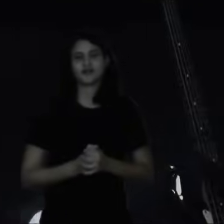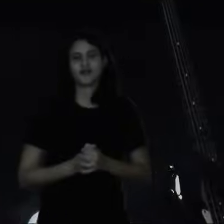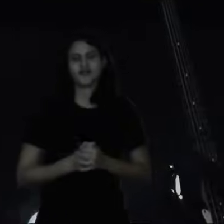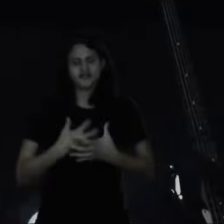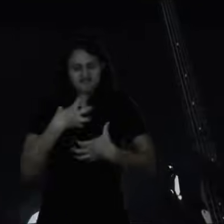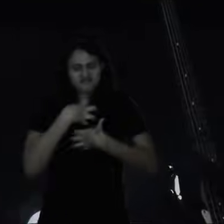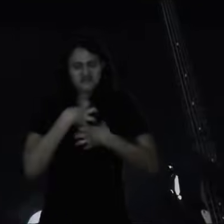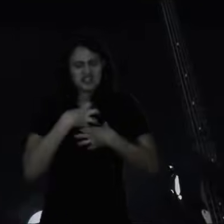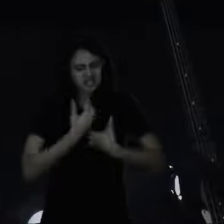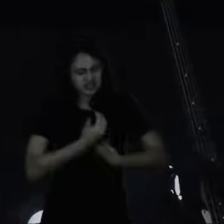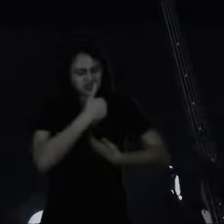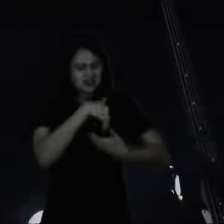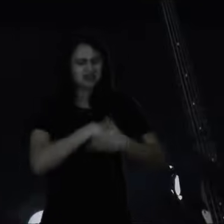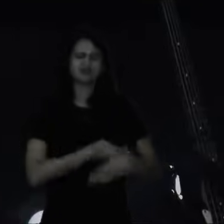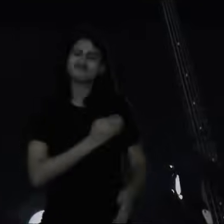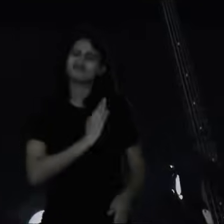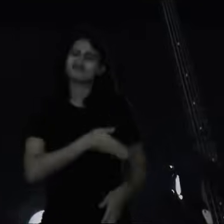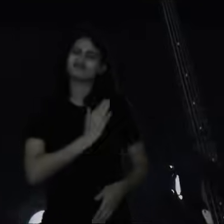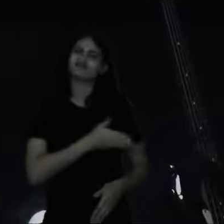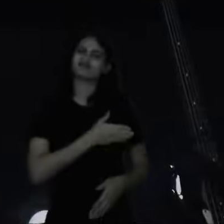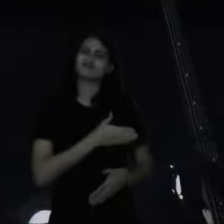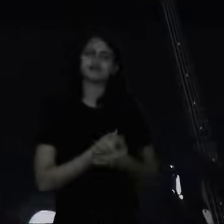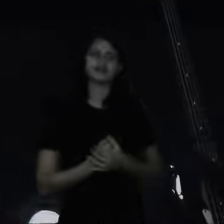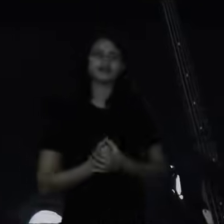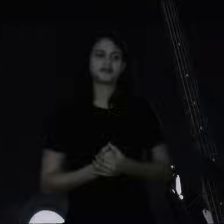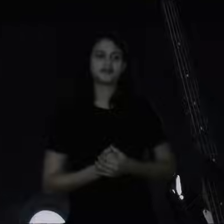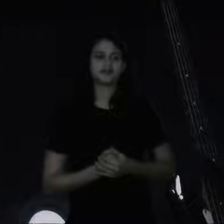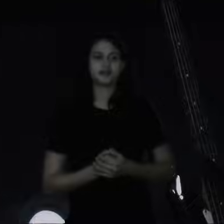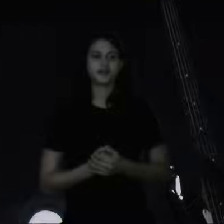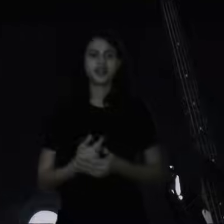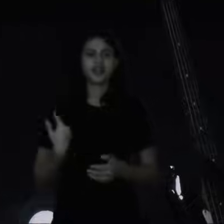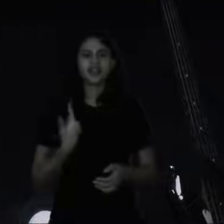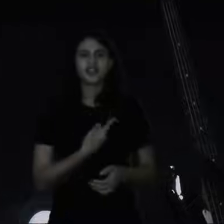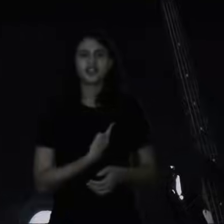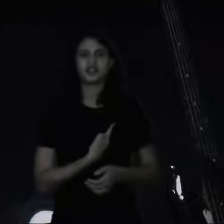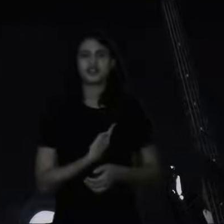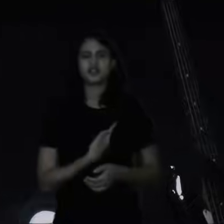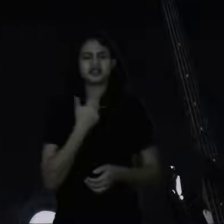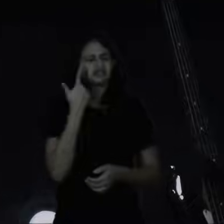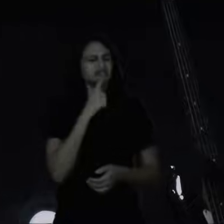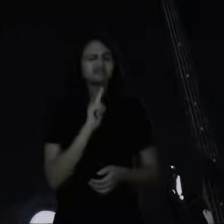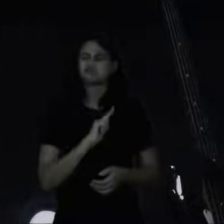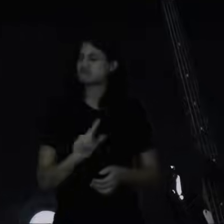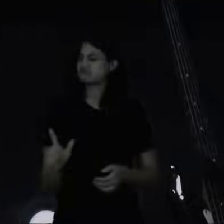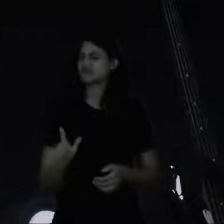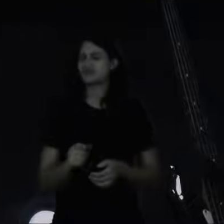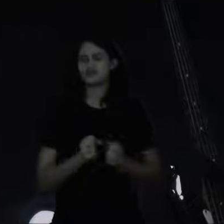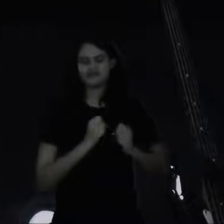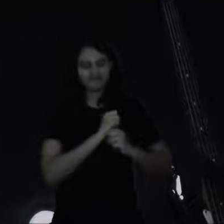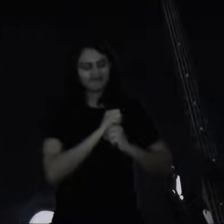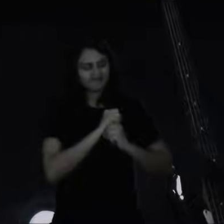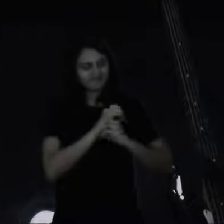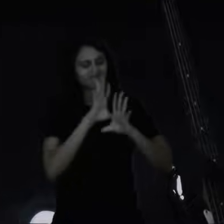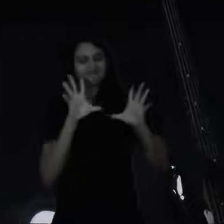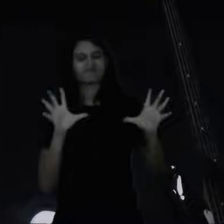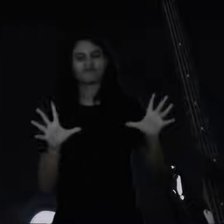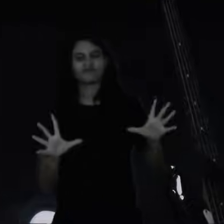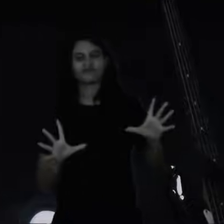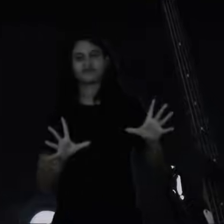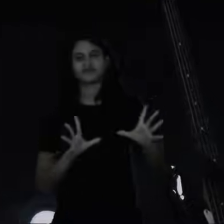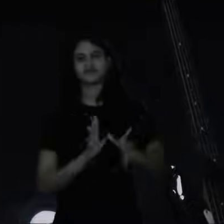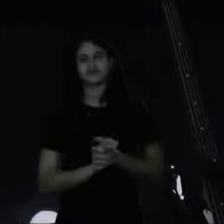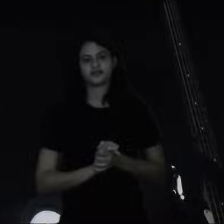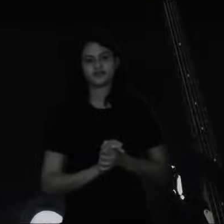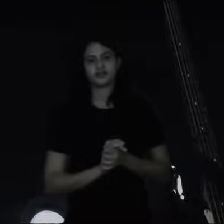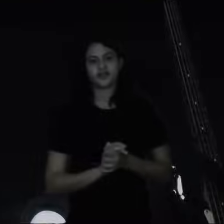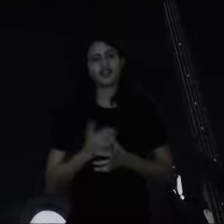impregnados dentro do nosso coração, e nós não conseguimos liberar isso. Talvez uma situação que